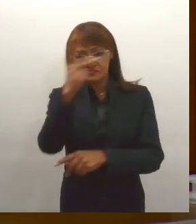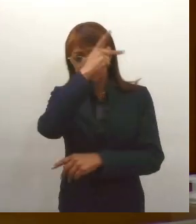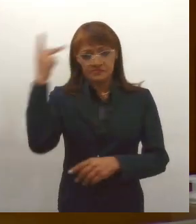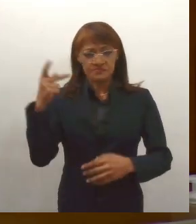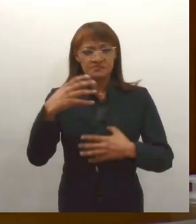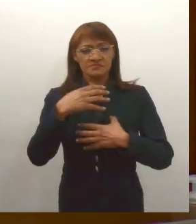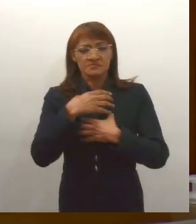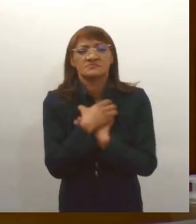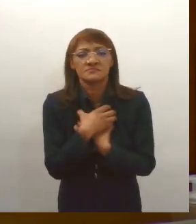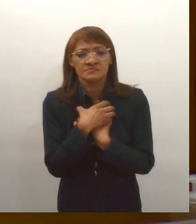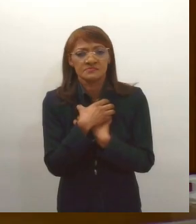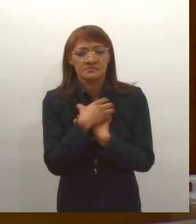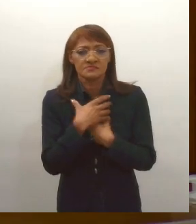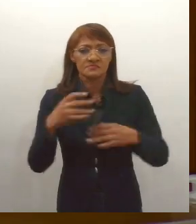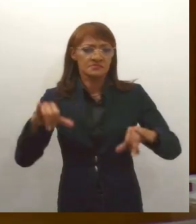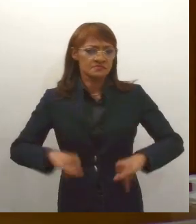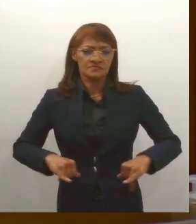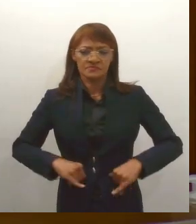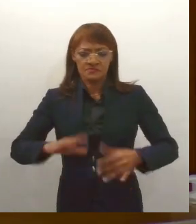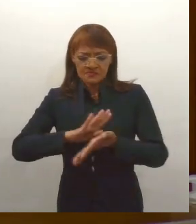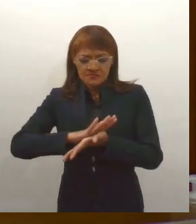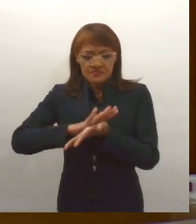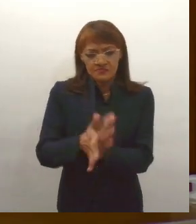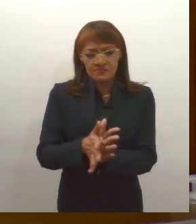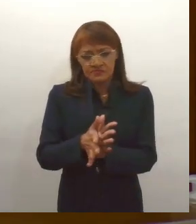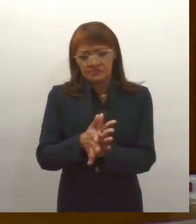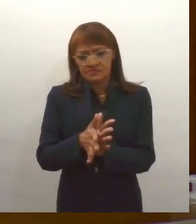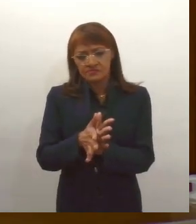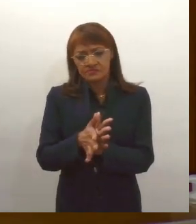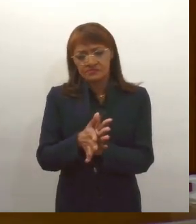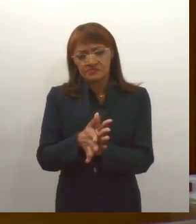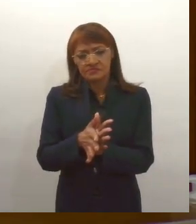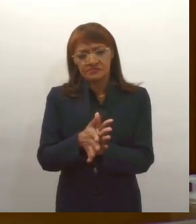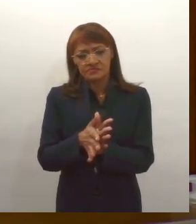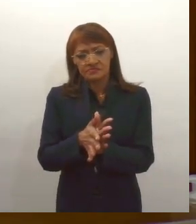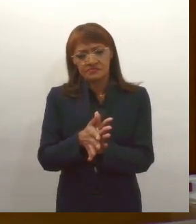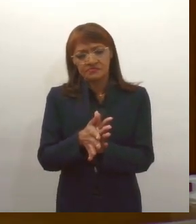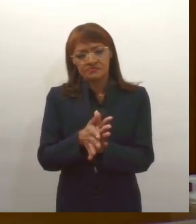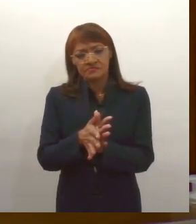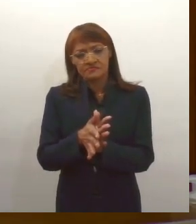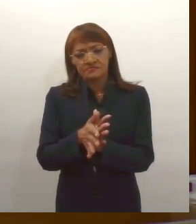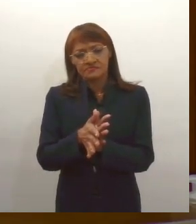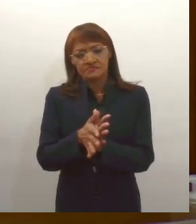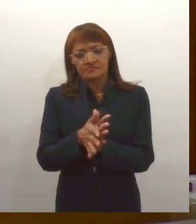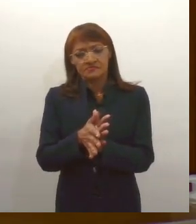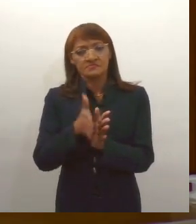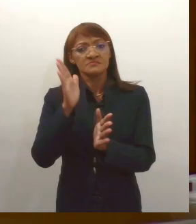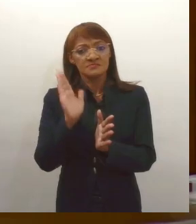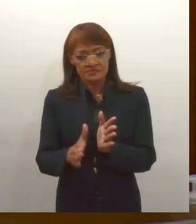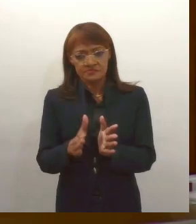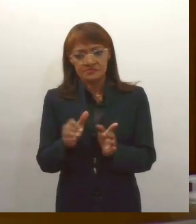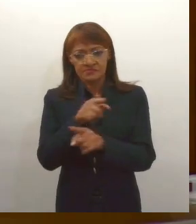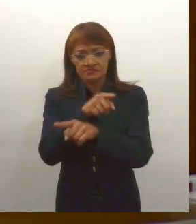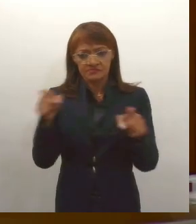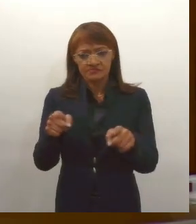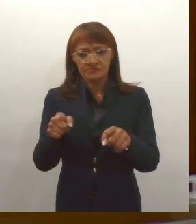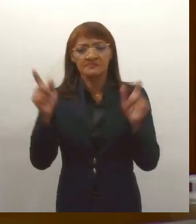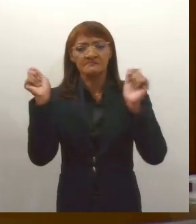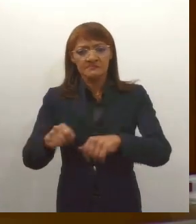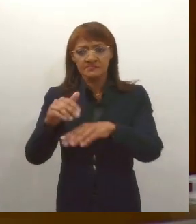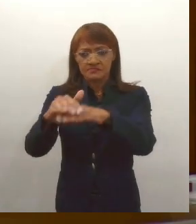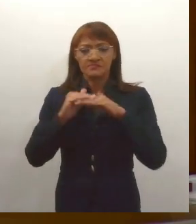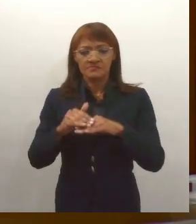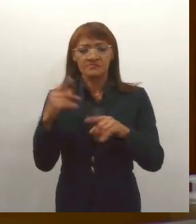sentiram eh de uma certa forma prejudicadas que procuram porque a lgbtfobia é um crime